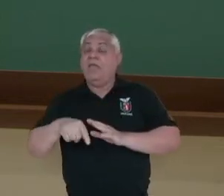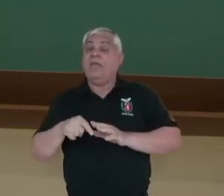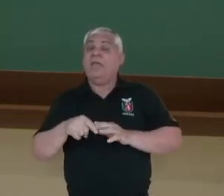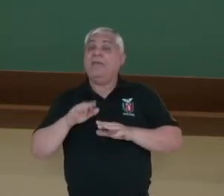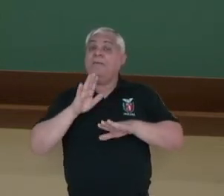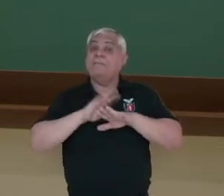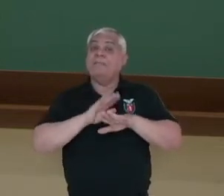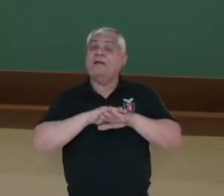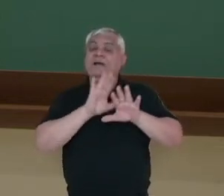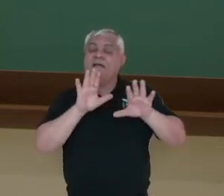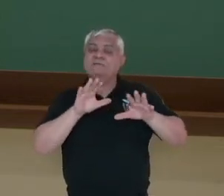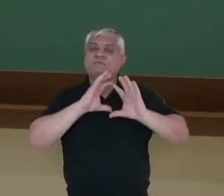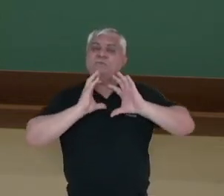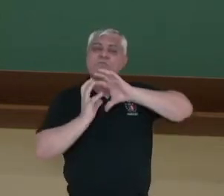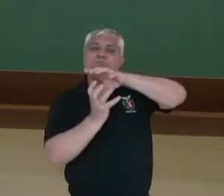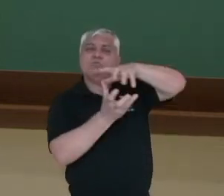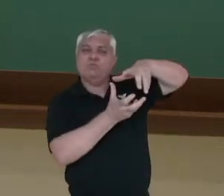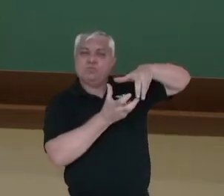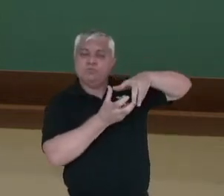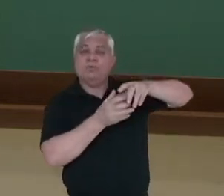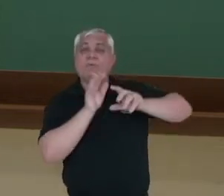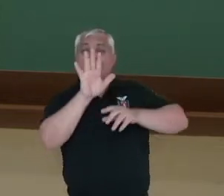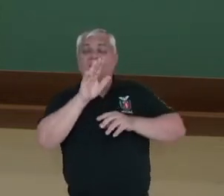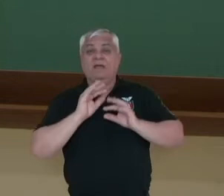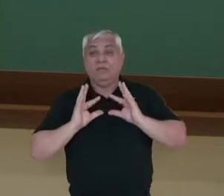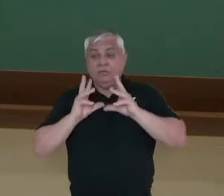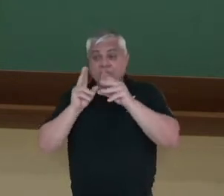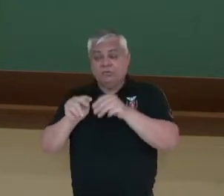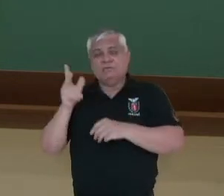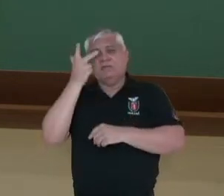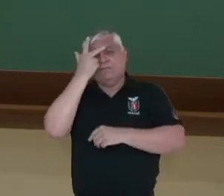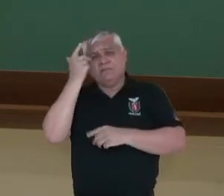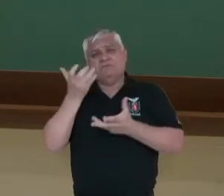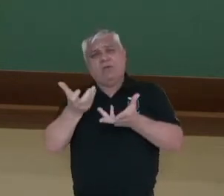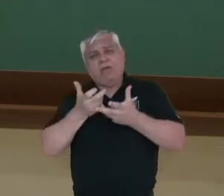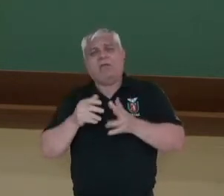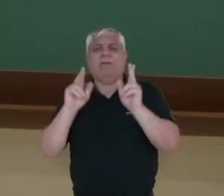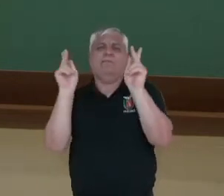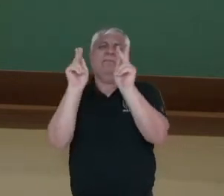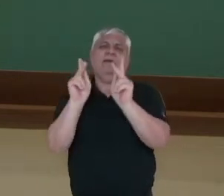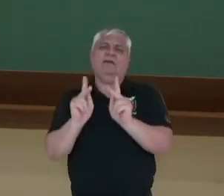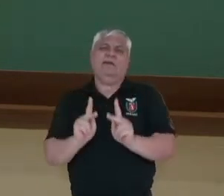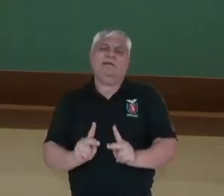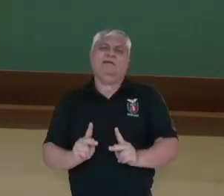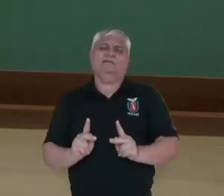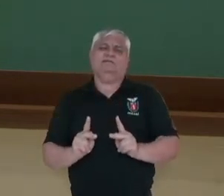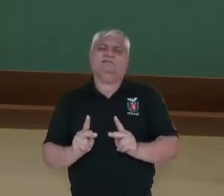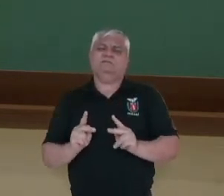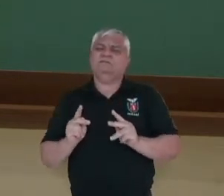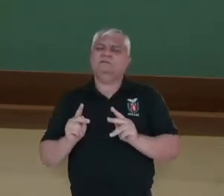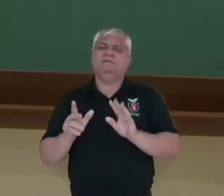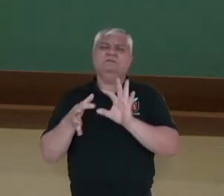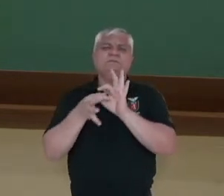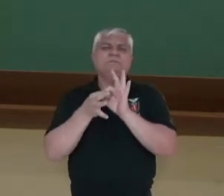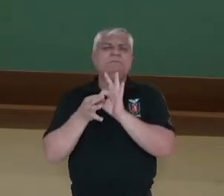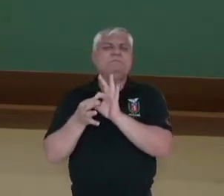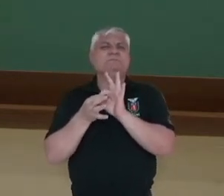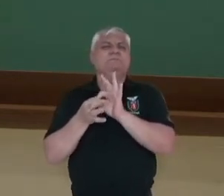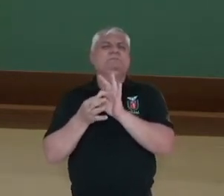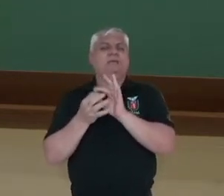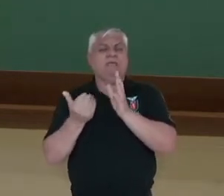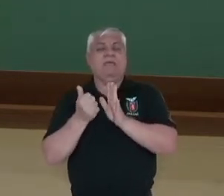mais universal. Então, todas as pessoas querem viver em paz, em harmonia. Isso seria uma